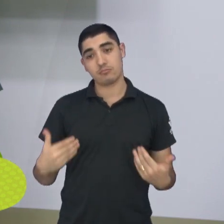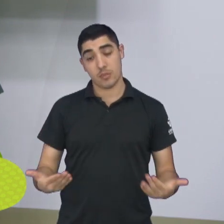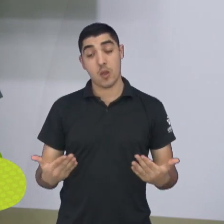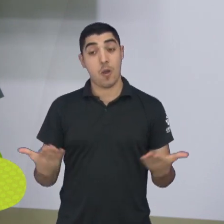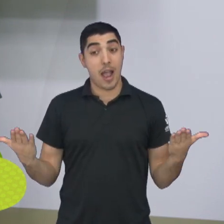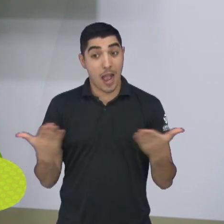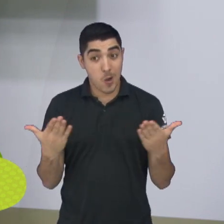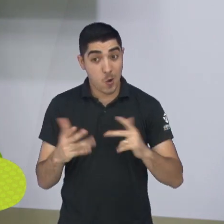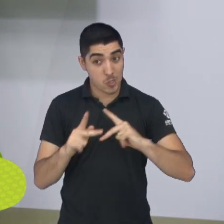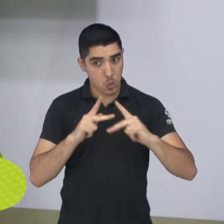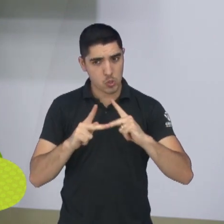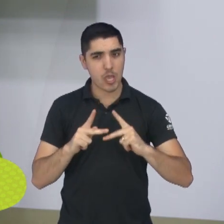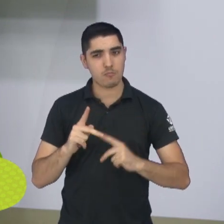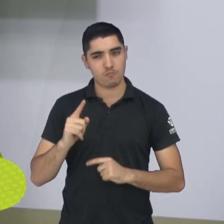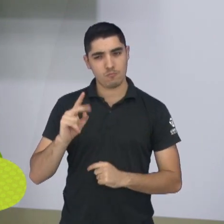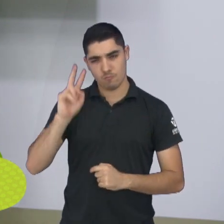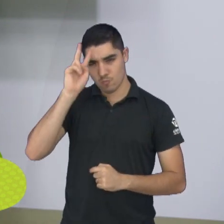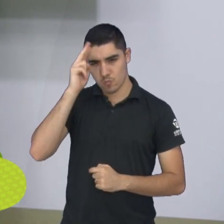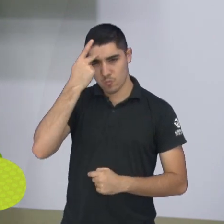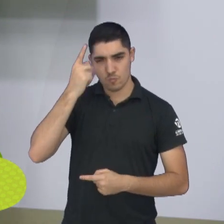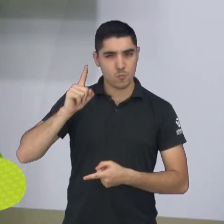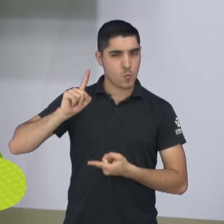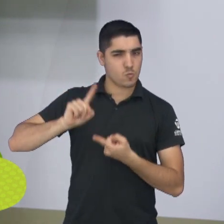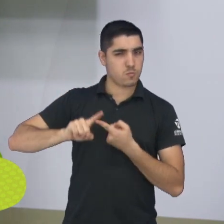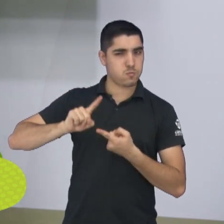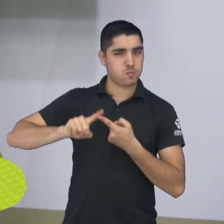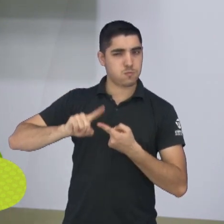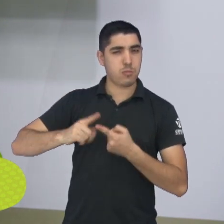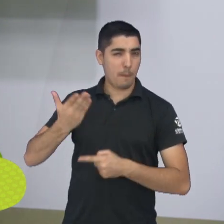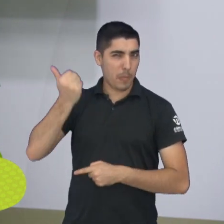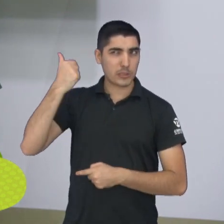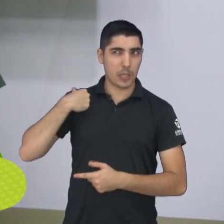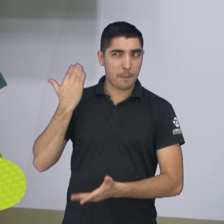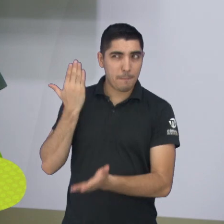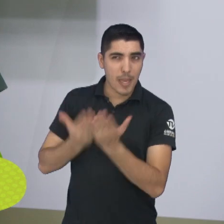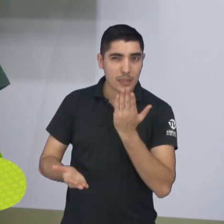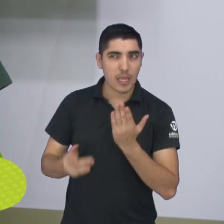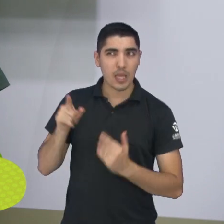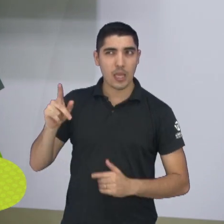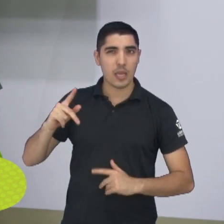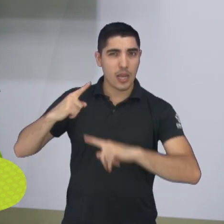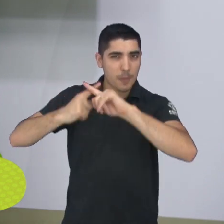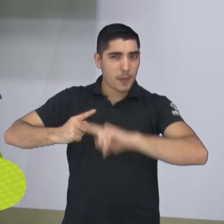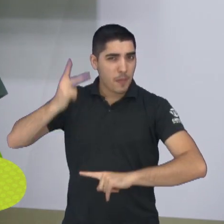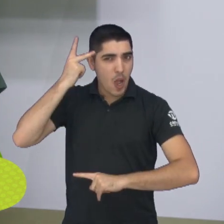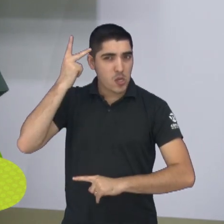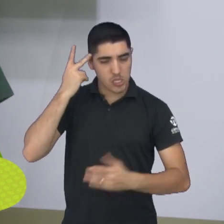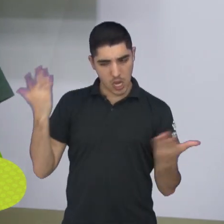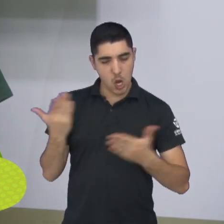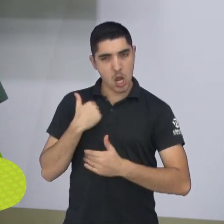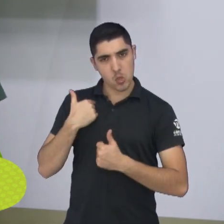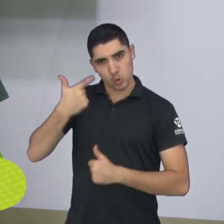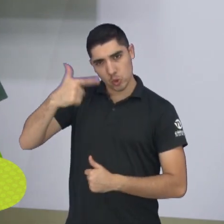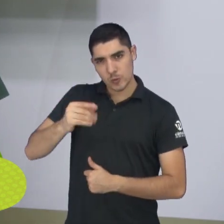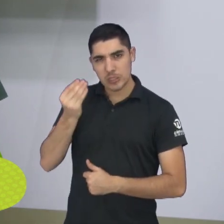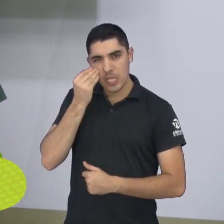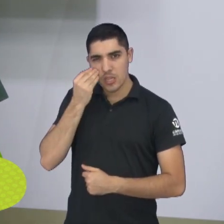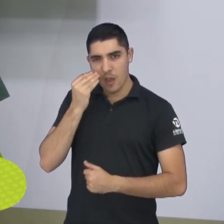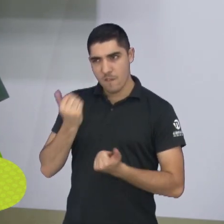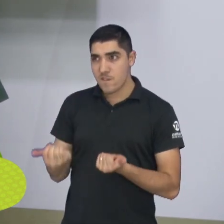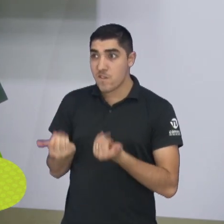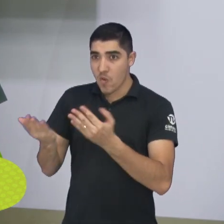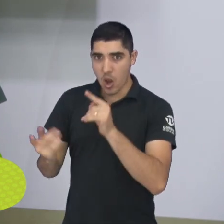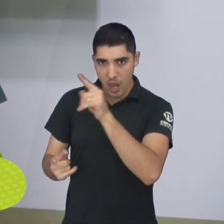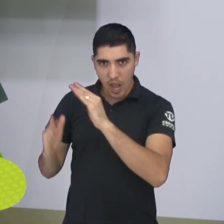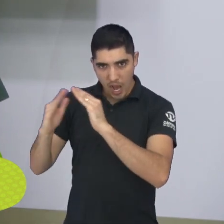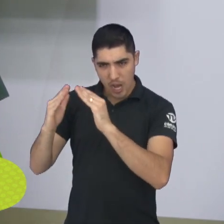aí, o São José pode usar até, entre aspas, como um impulso, né, como algo para tentar vencer, para tentar apagar essa derrota